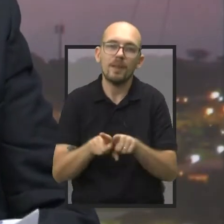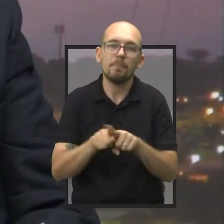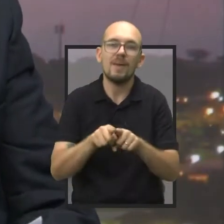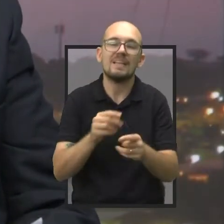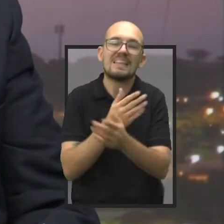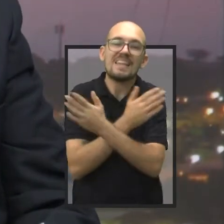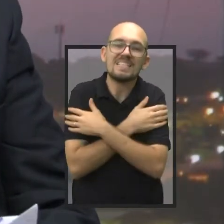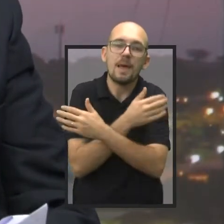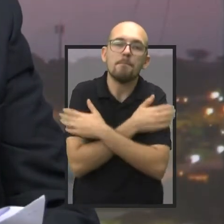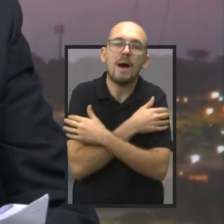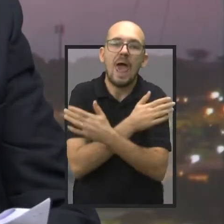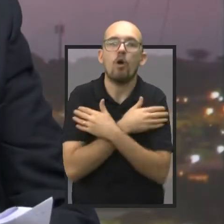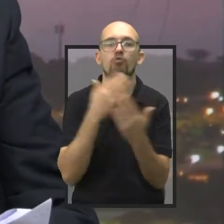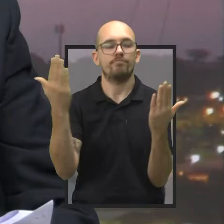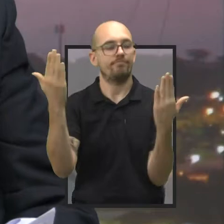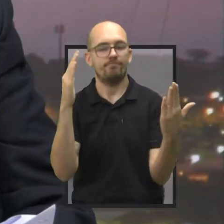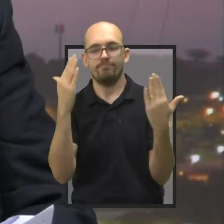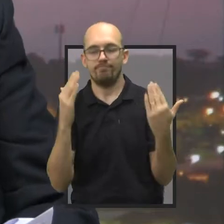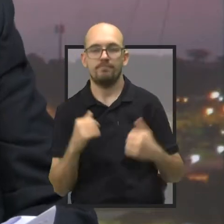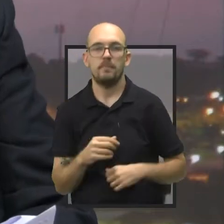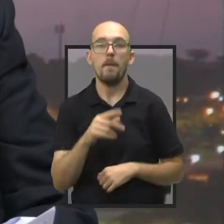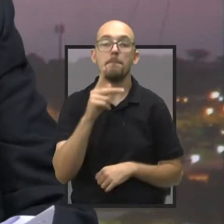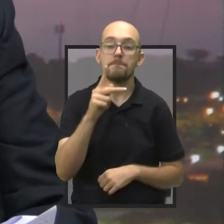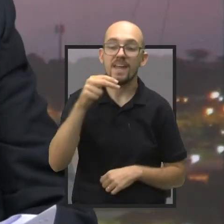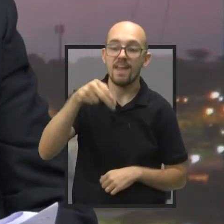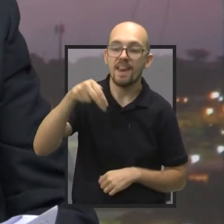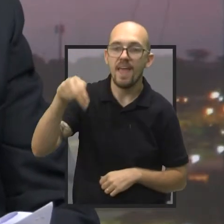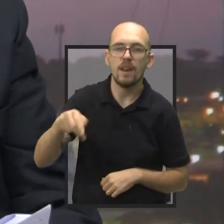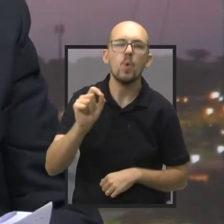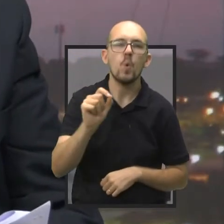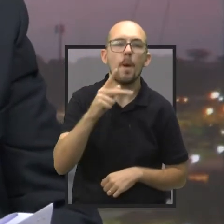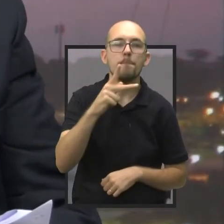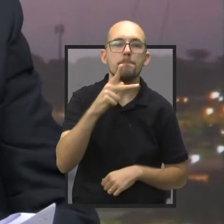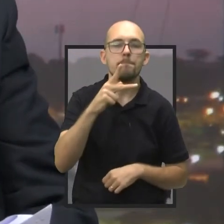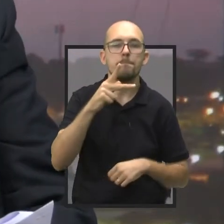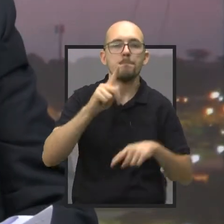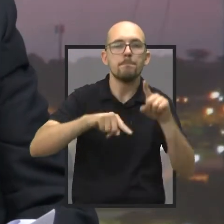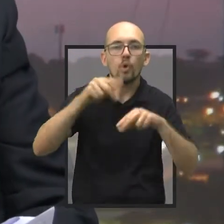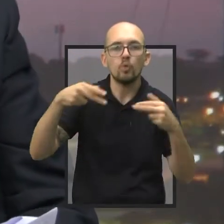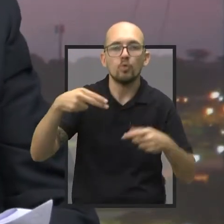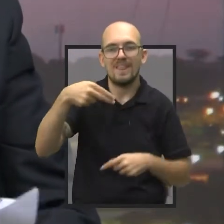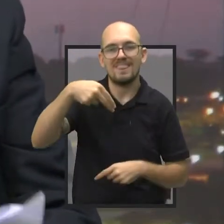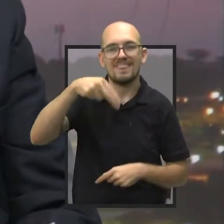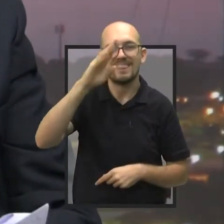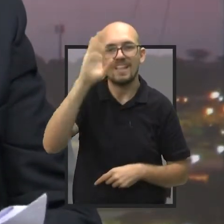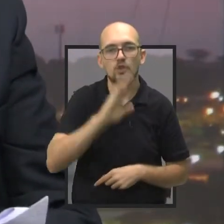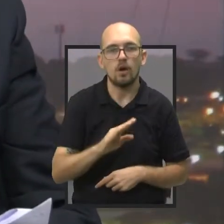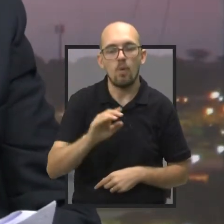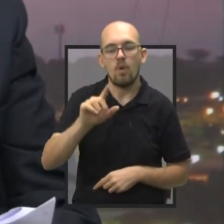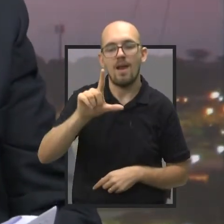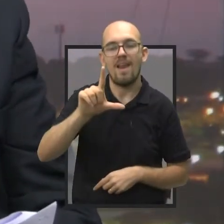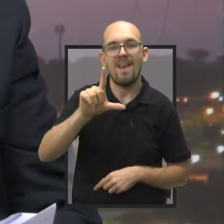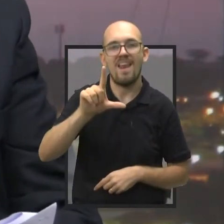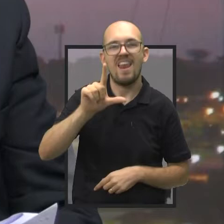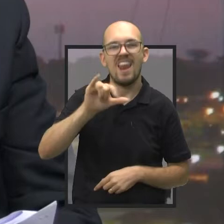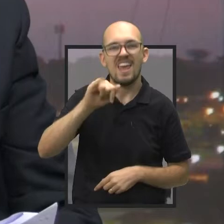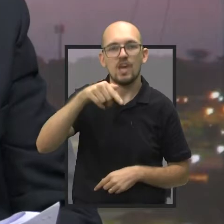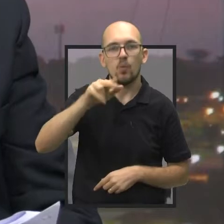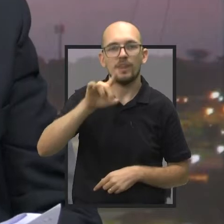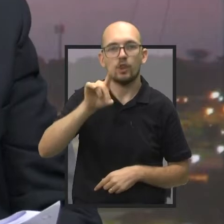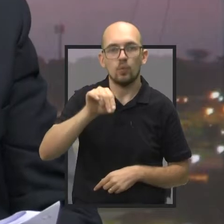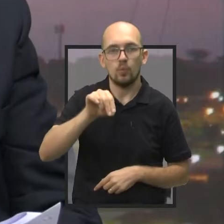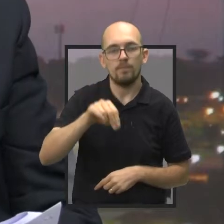né? O PNL, que é o Produto Nacional Líquido, o PNB, Produto Nacional Bruto, que são os produtos que